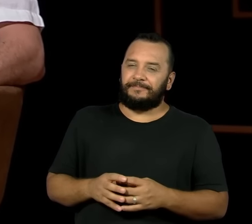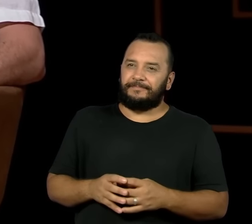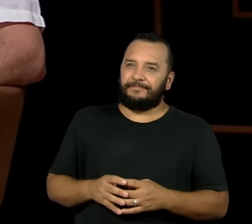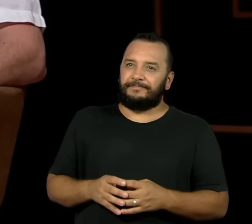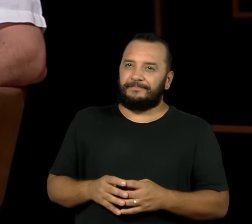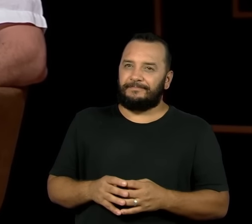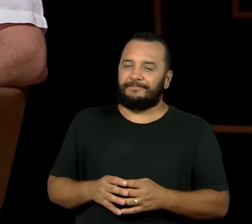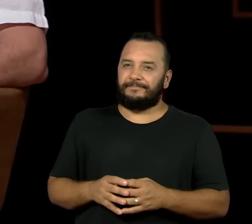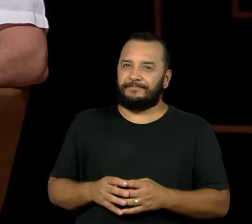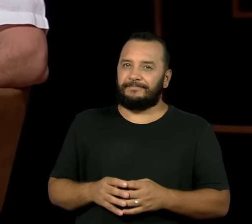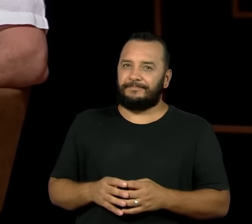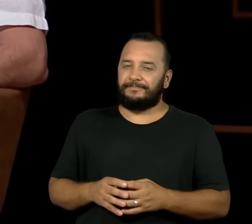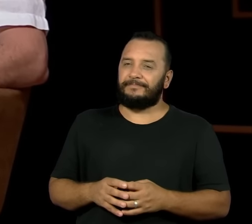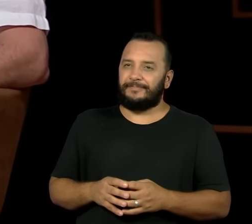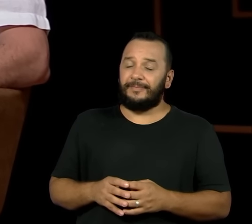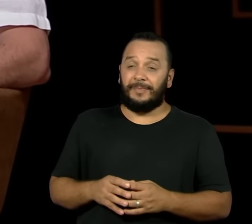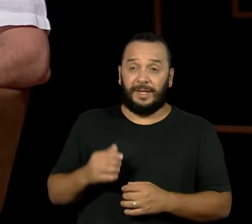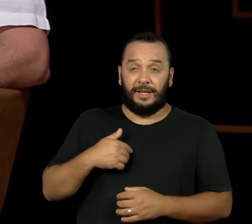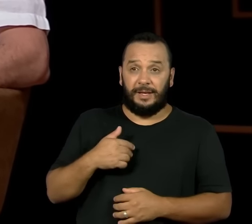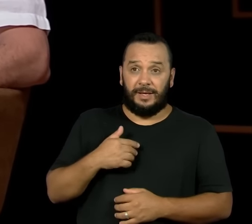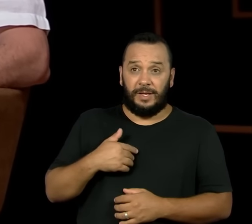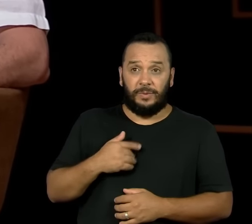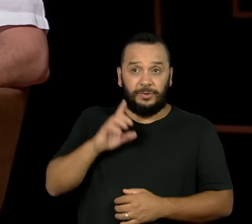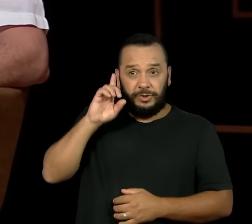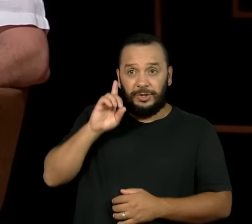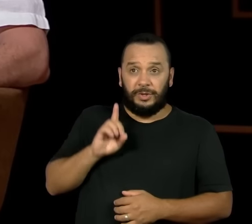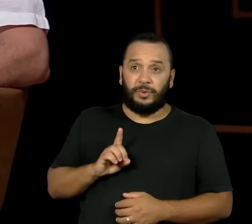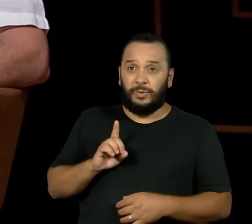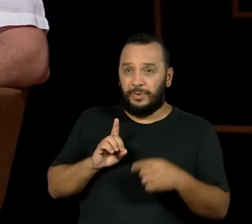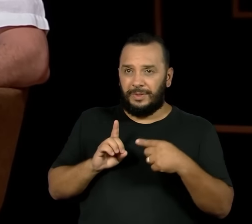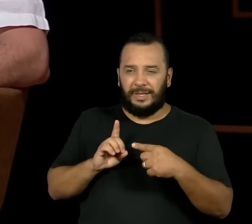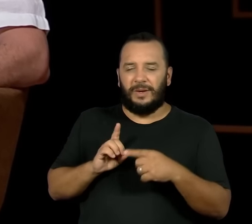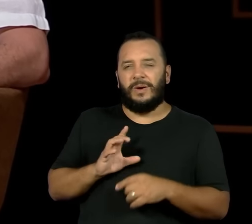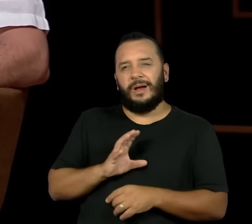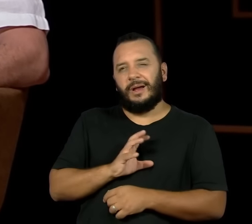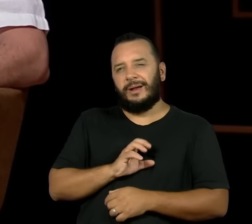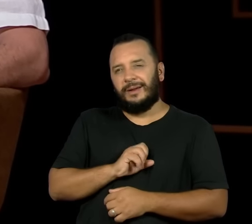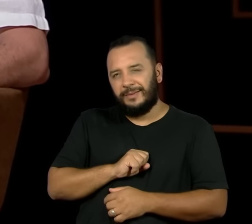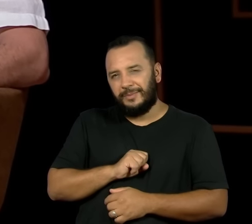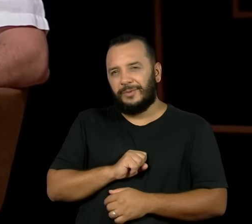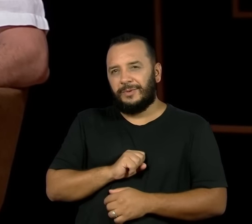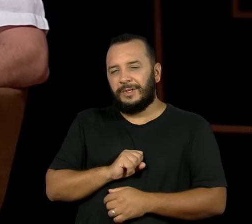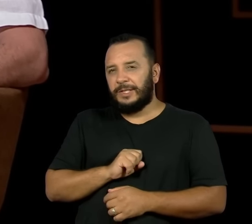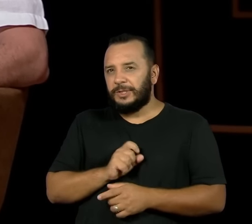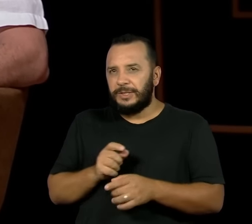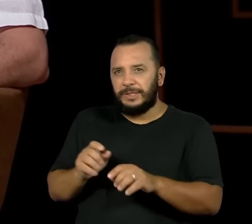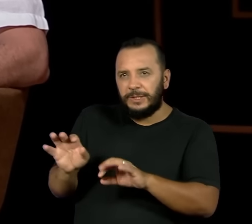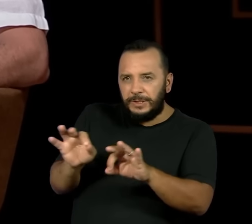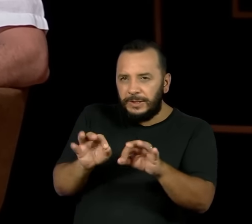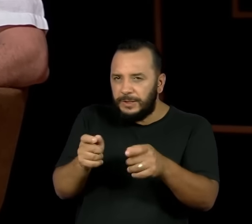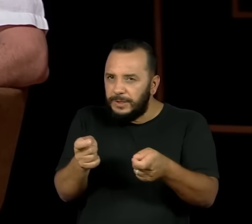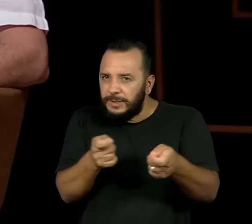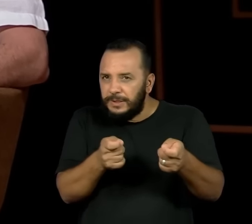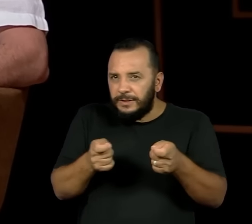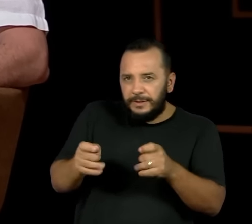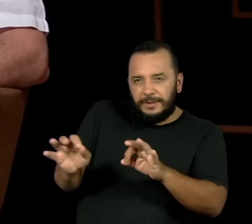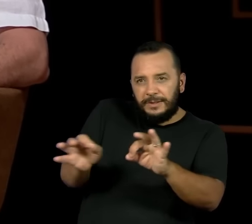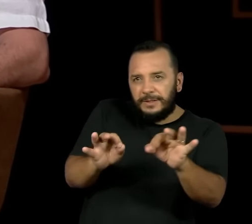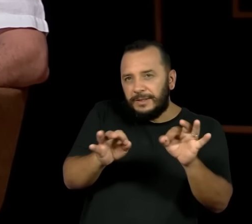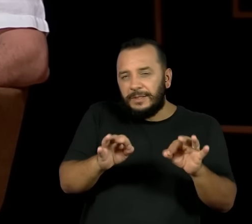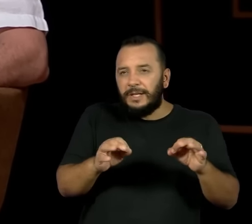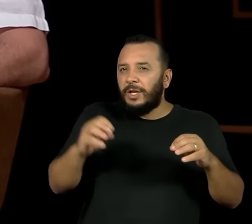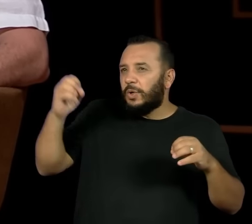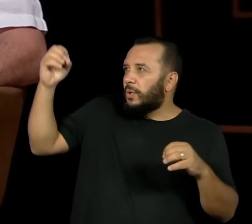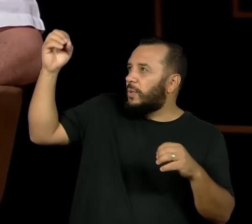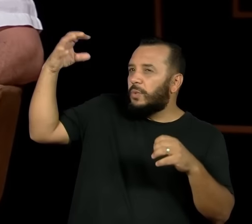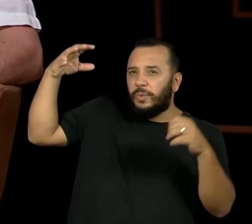então Eu amo dirigir Eu amo dirigir teatro e a escolha da Luz